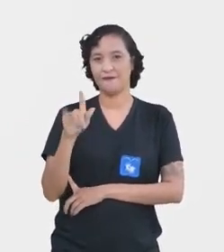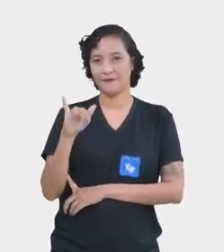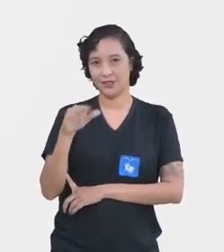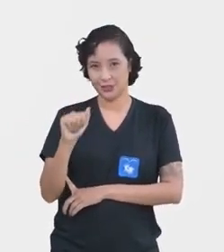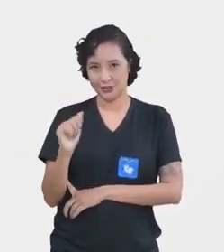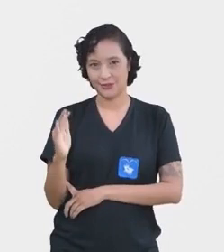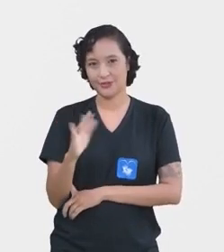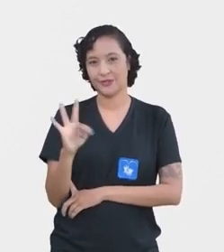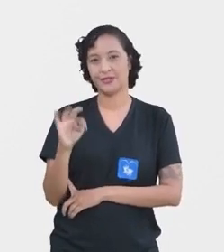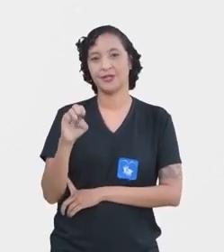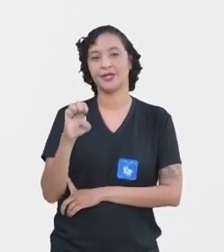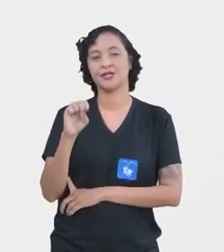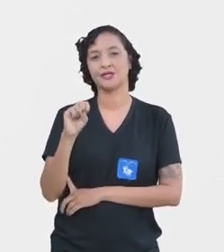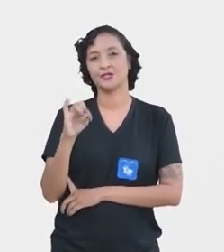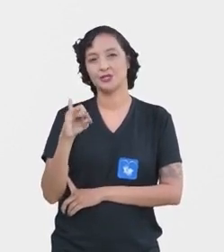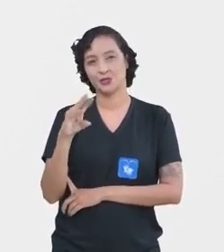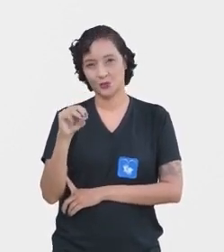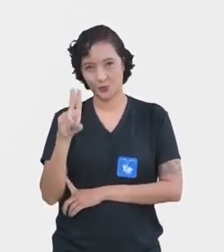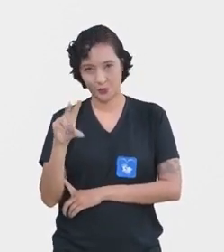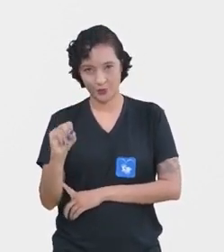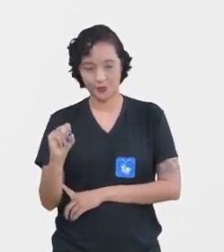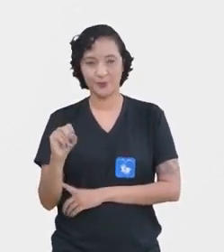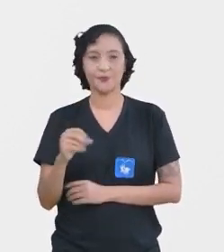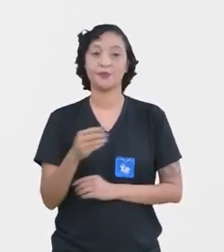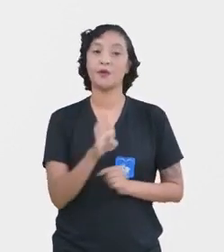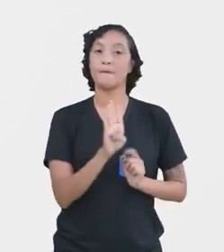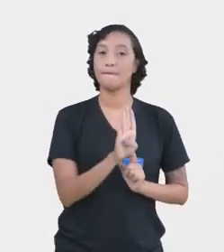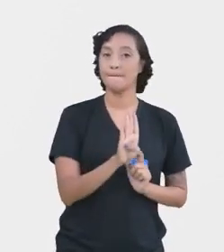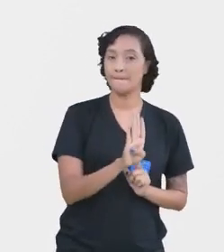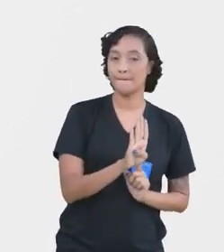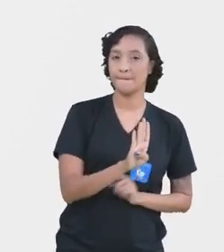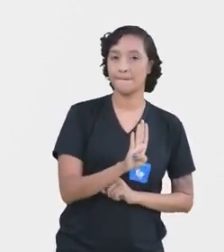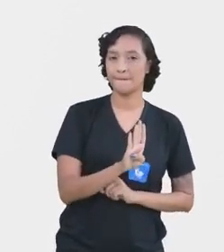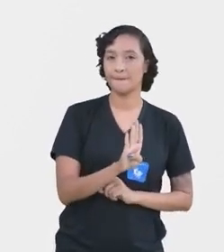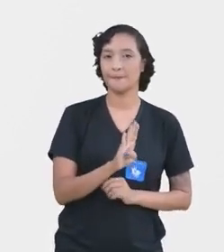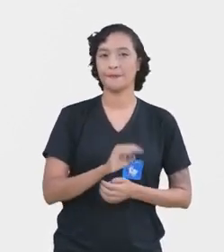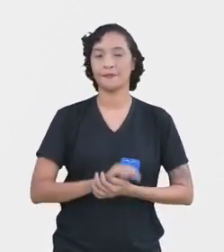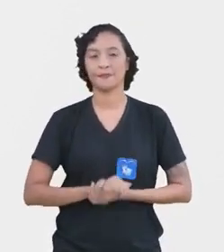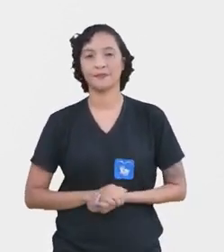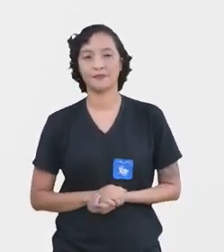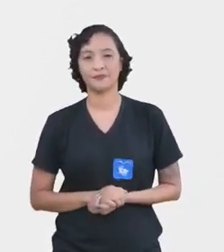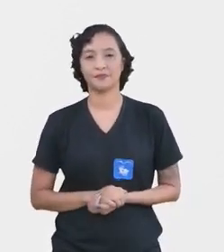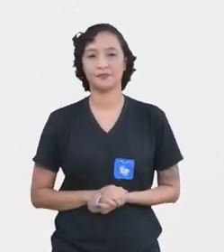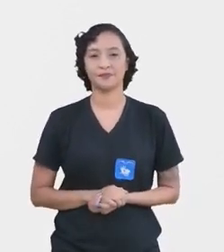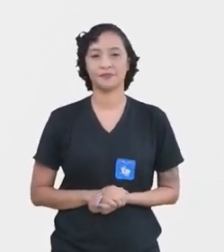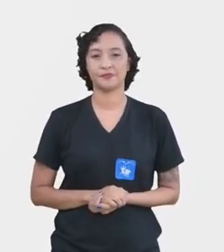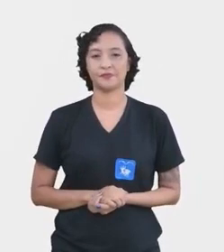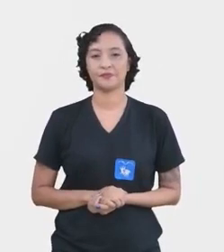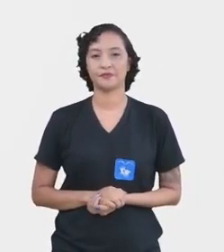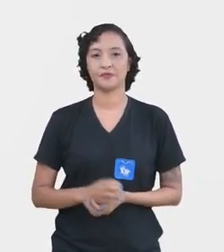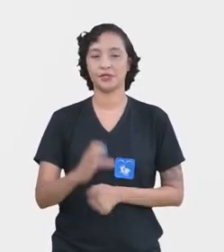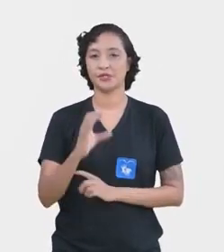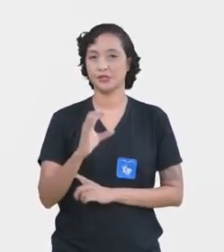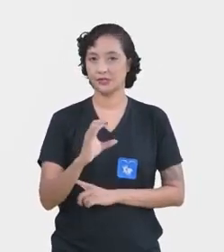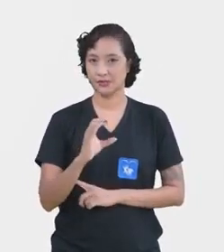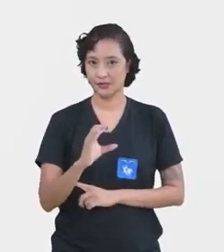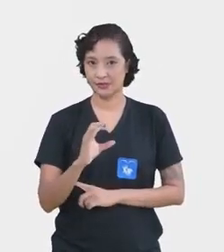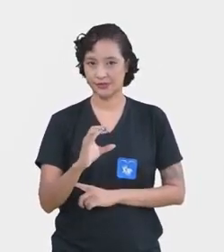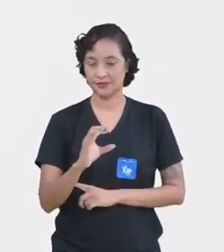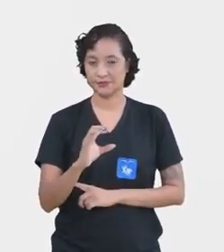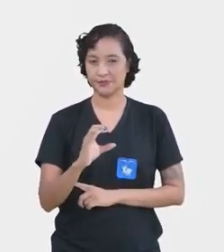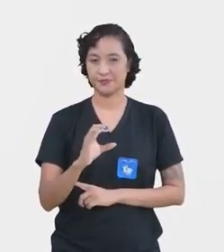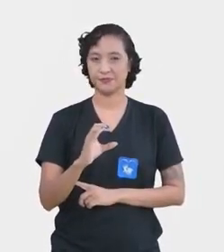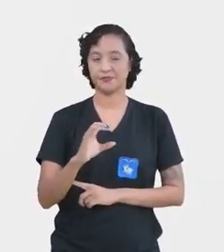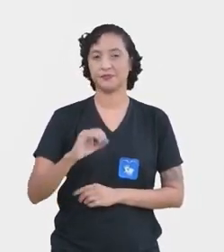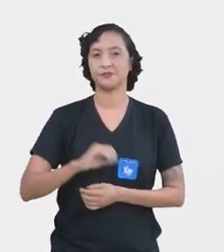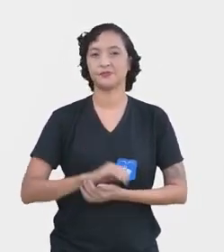Letra B, como opção, eu trago para vocês testículo, uretra, pênis e vagina. E letra C,